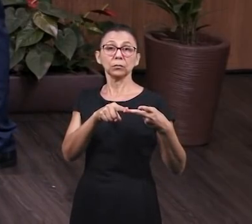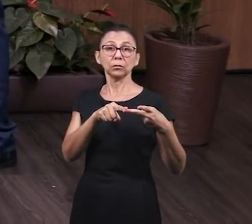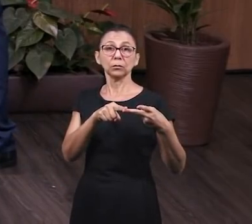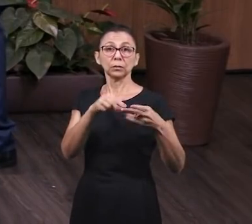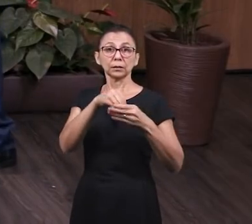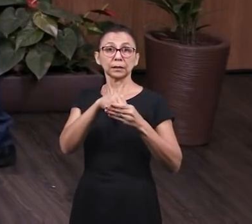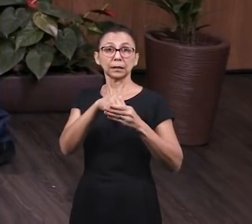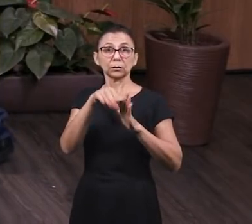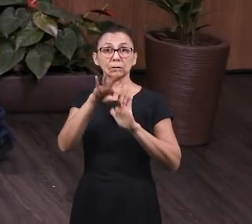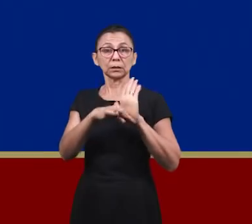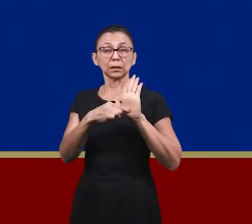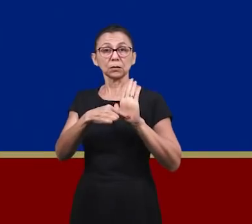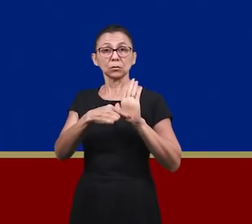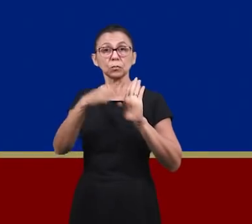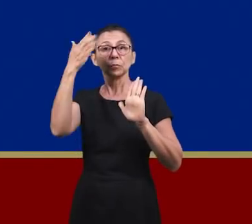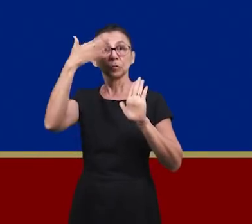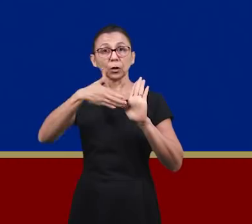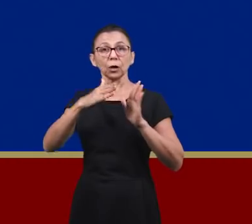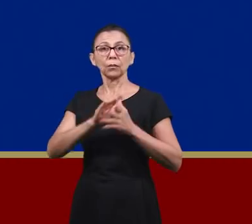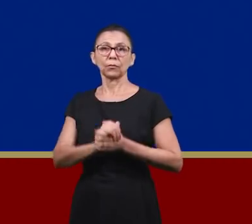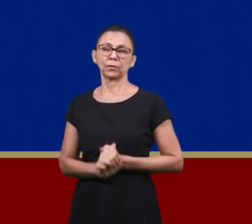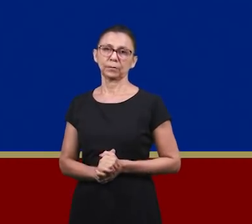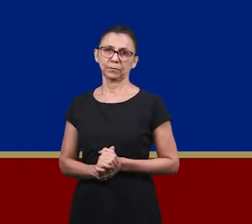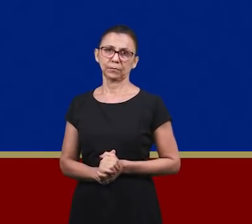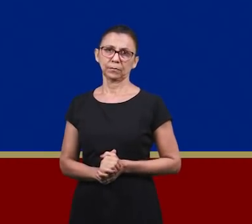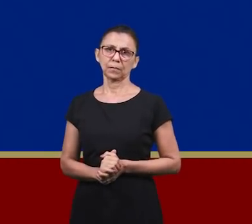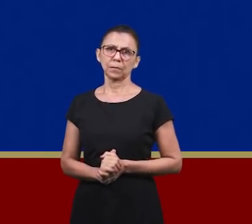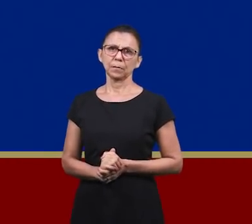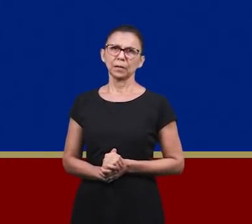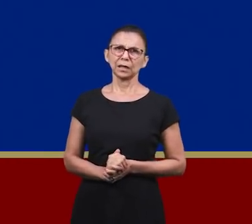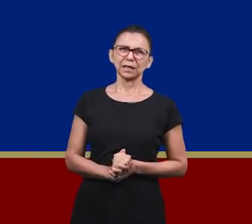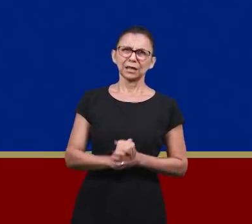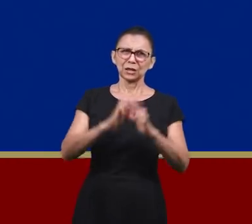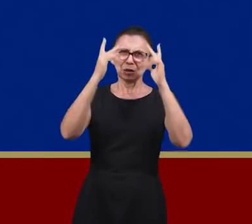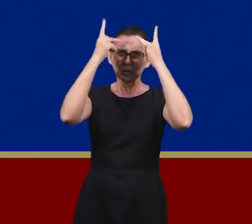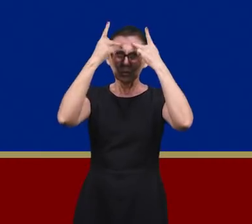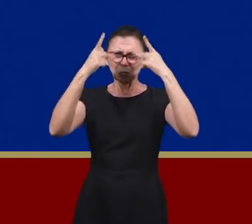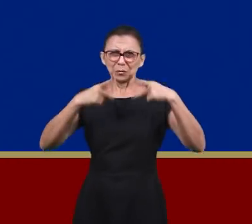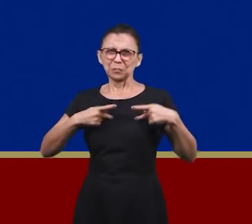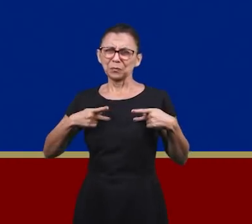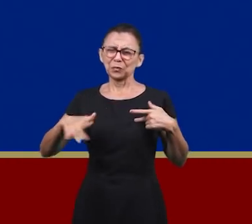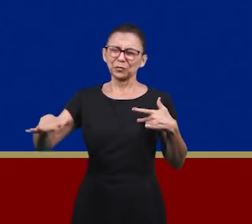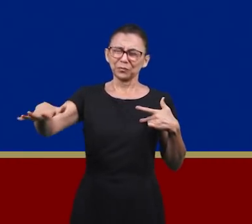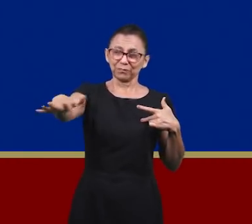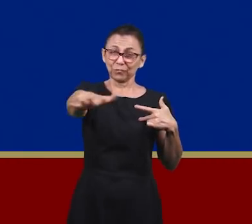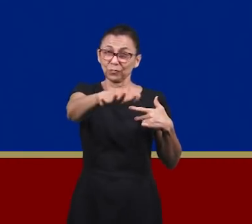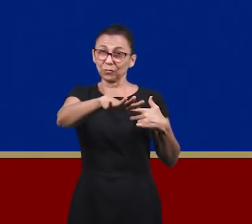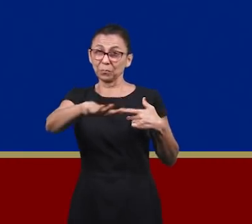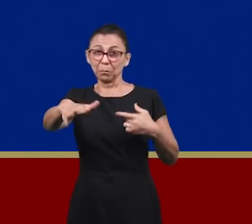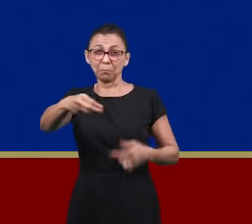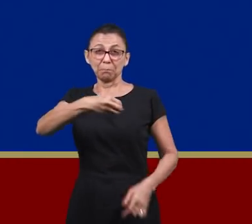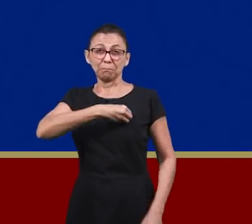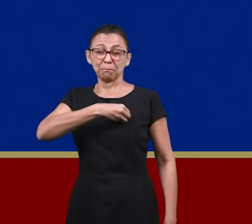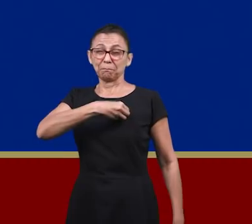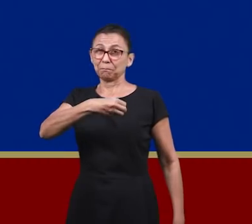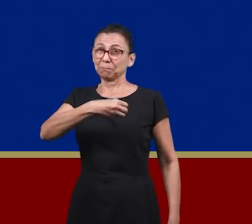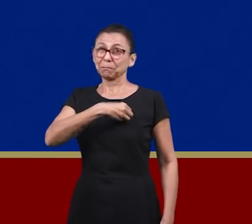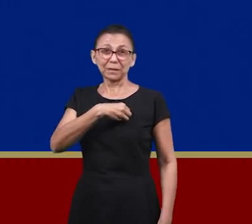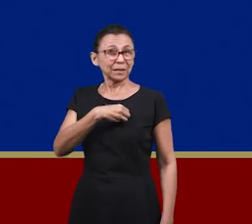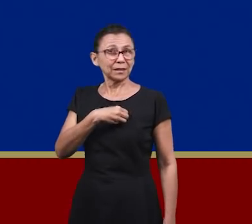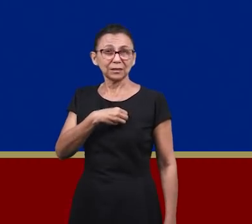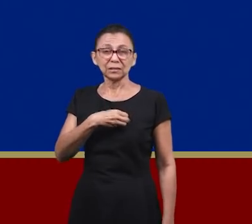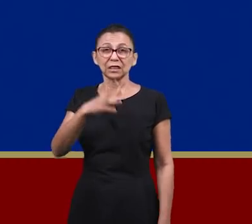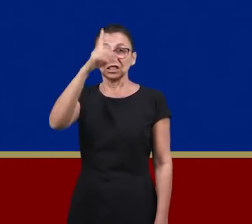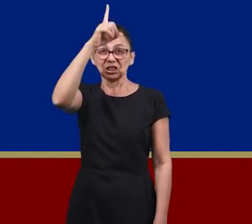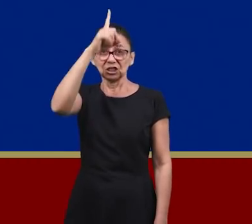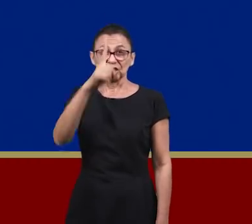afirmação. Todos pecaram e destituídos estão da glória de Deus.